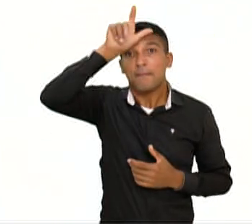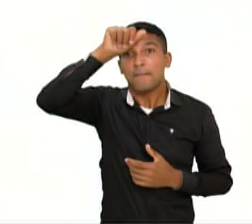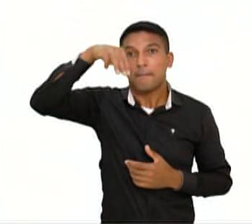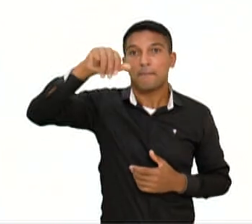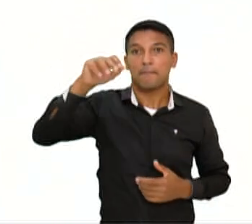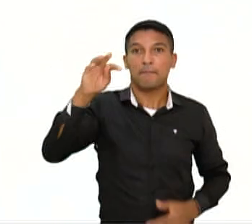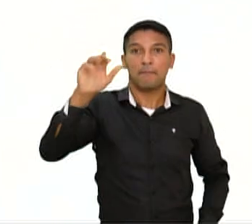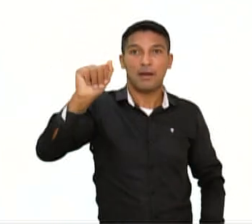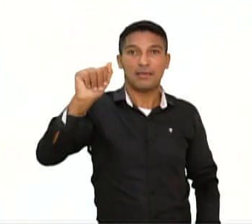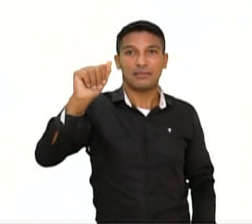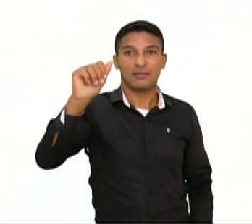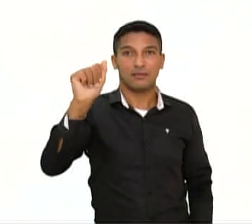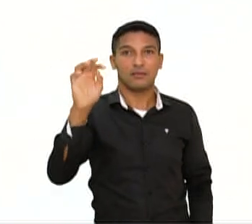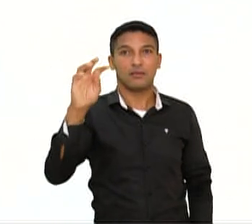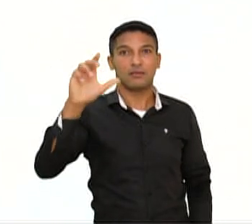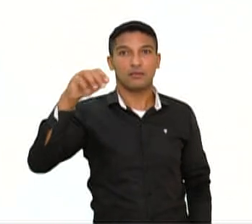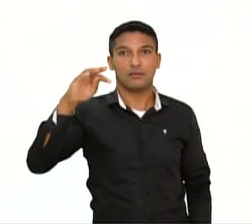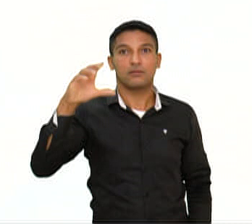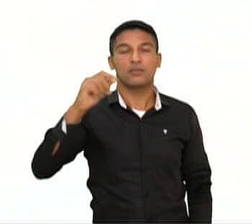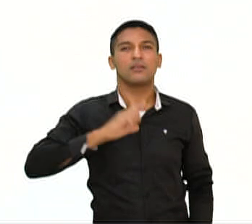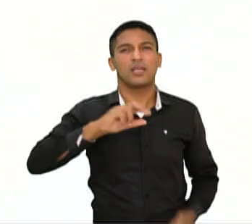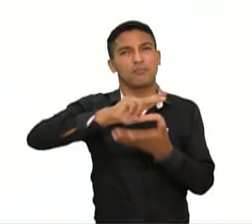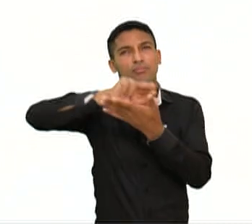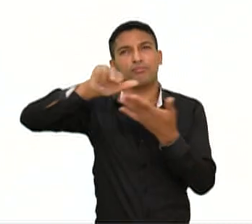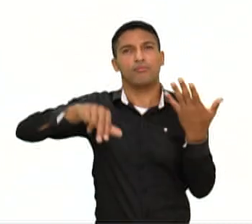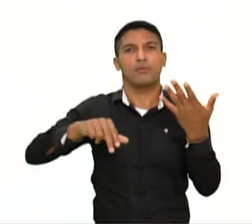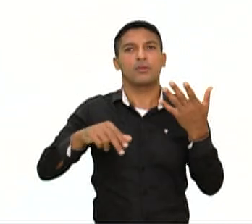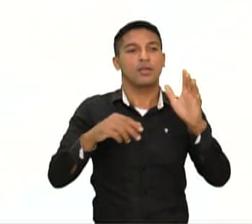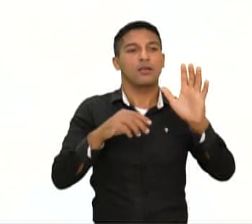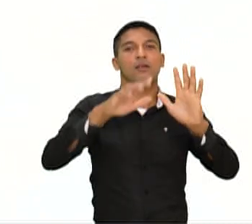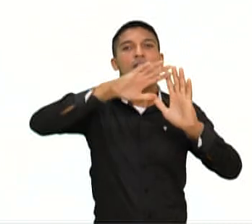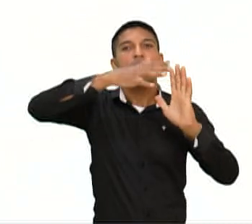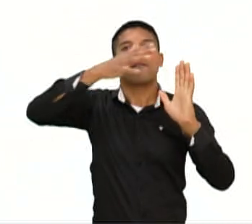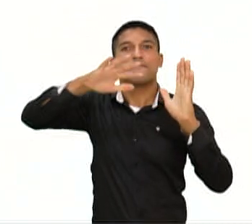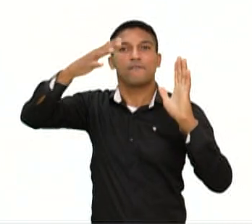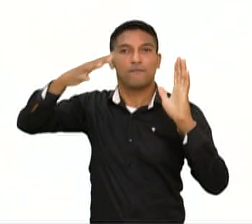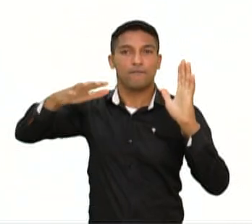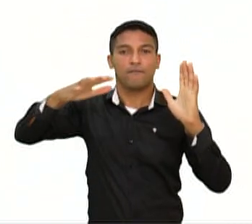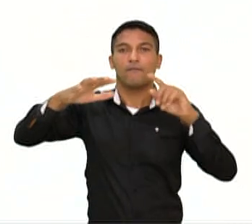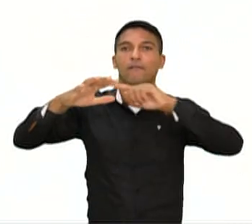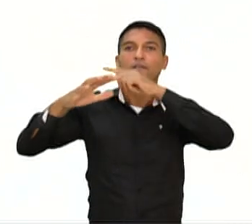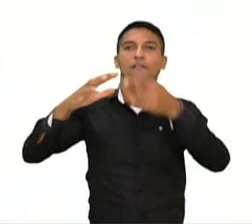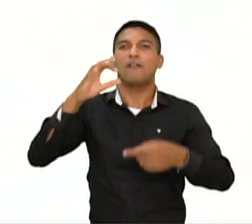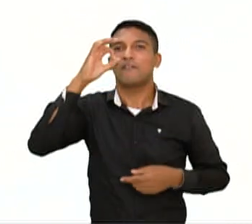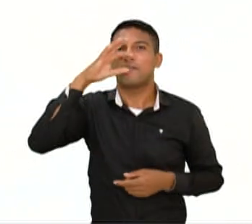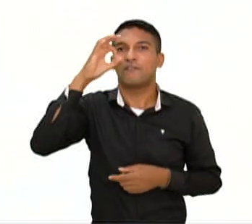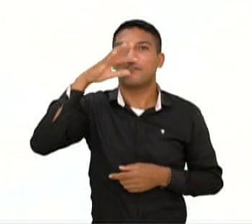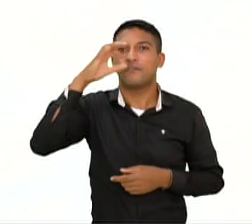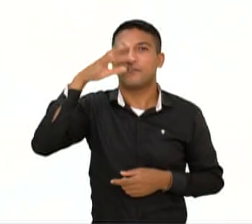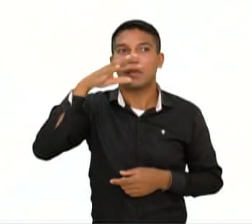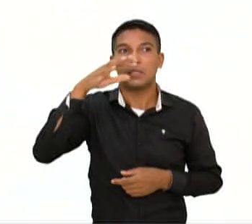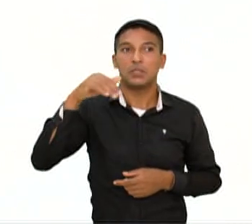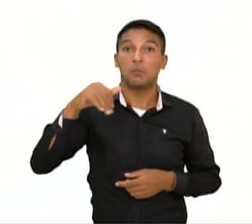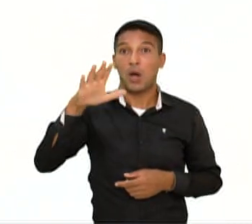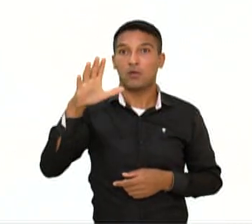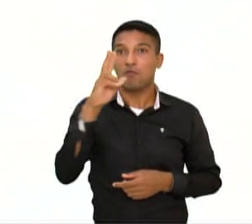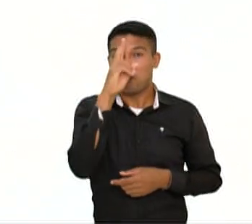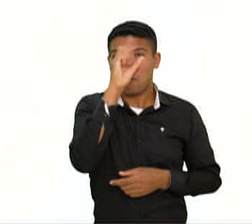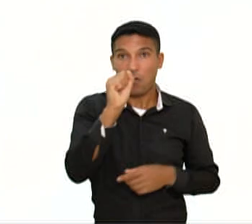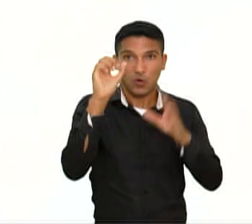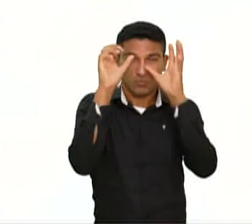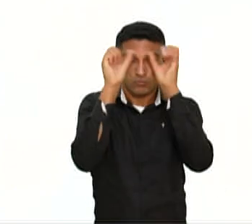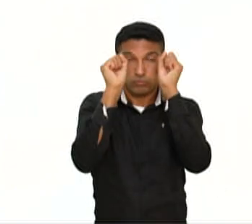a diversidade, principalmente das folhas latifoliadas, e a gente percebe o verde mais intenso, as folhas